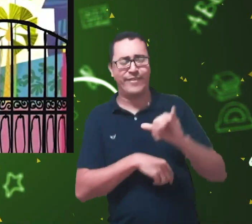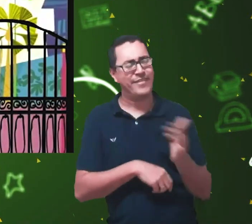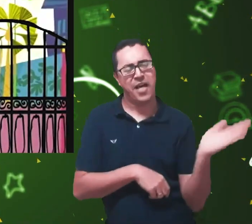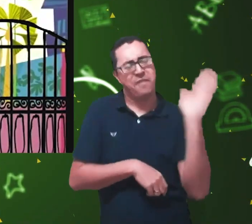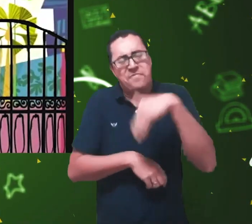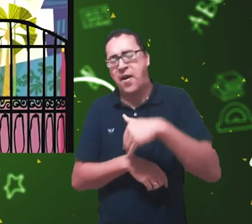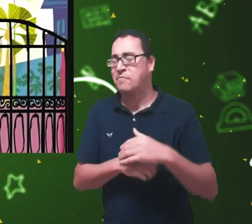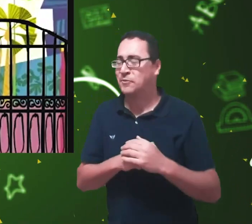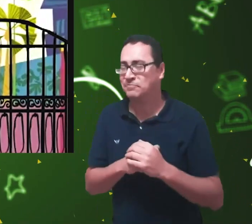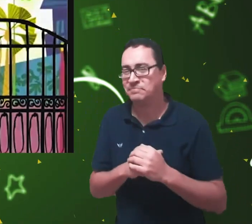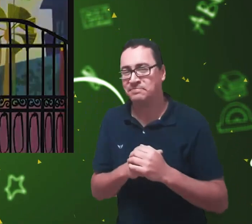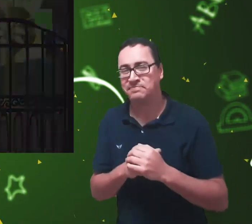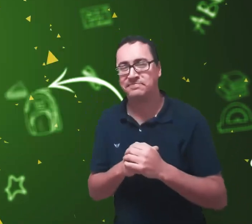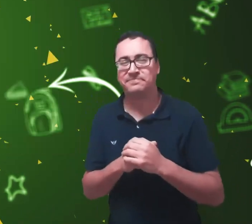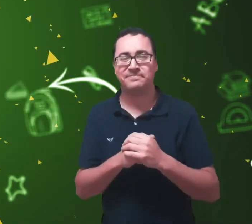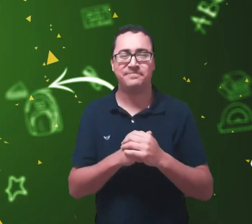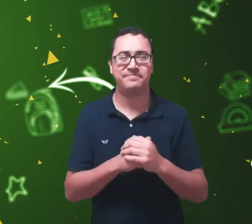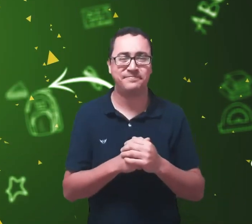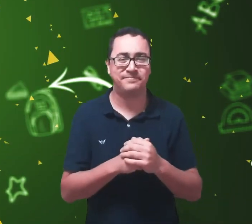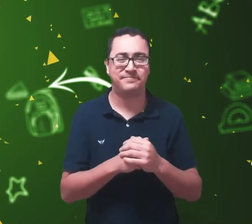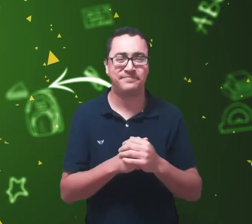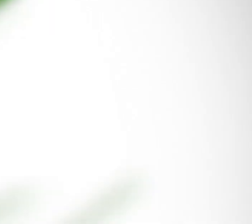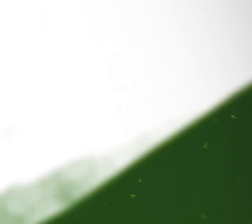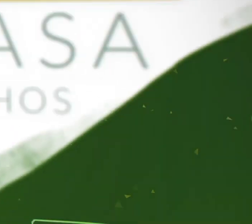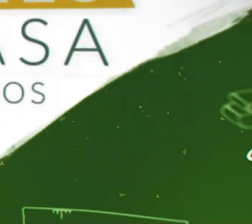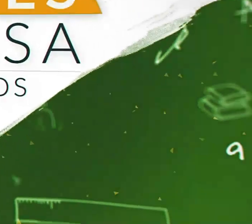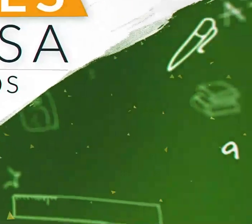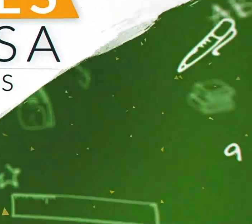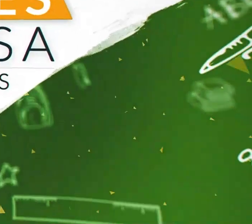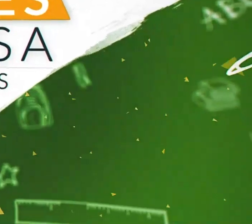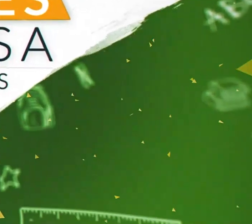Vamos, Bia, vem.